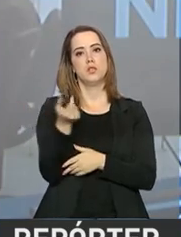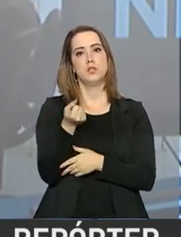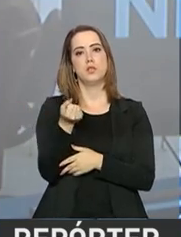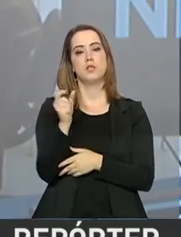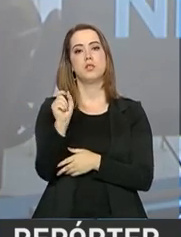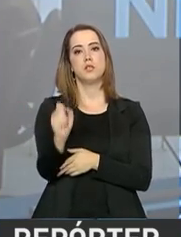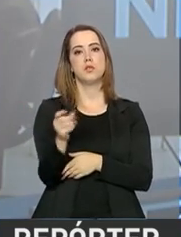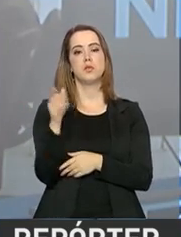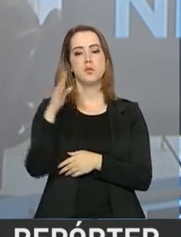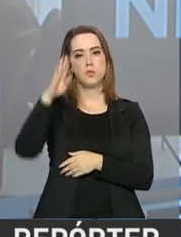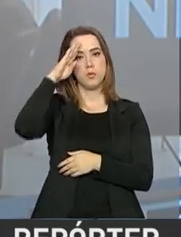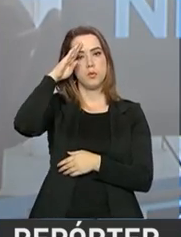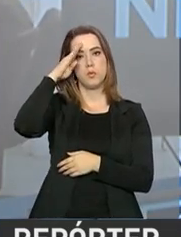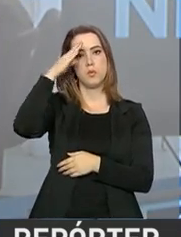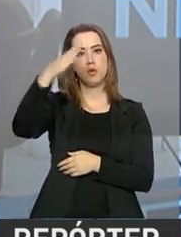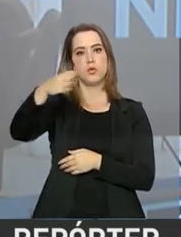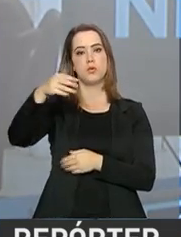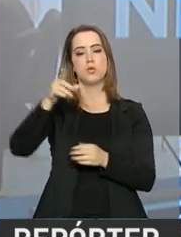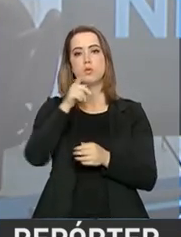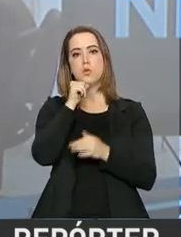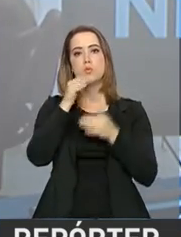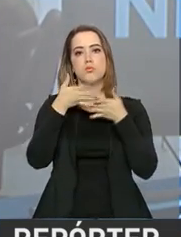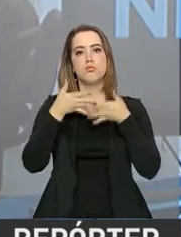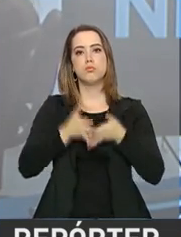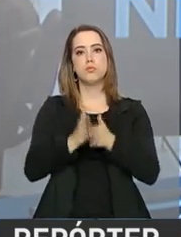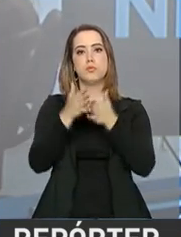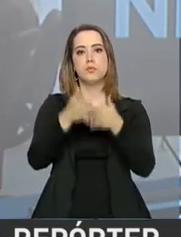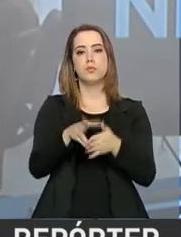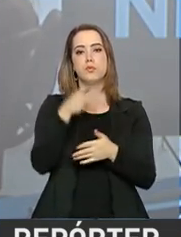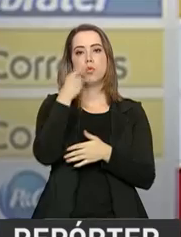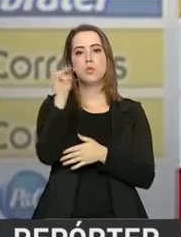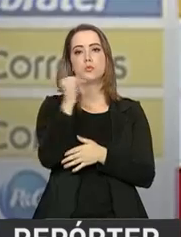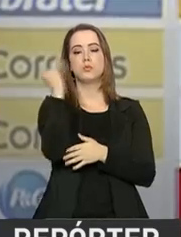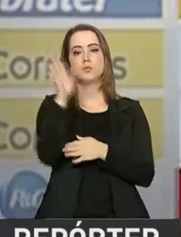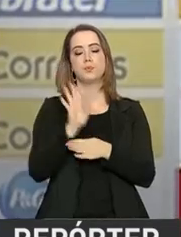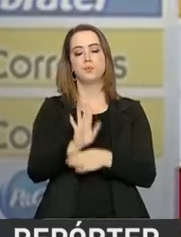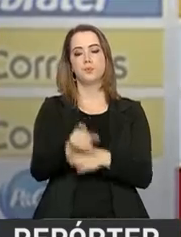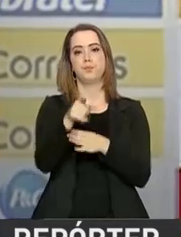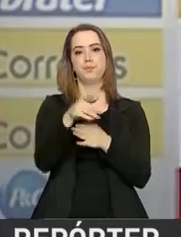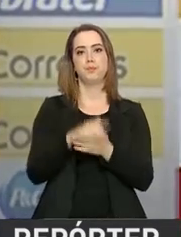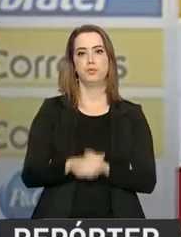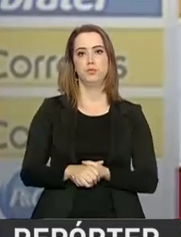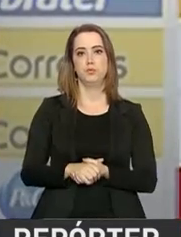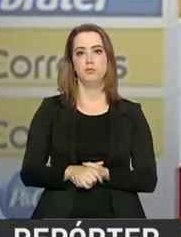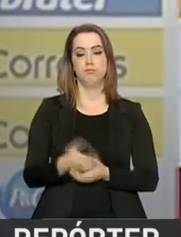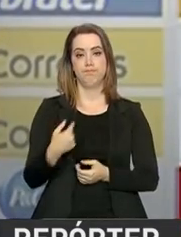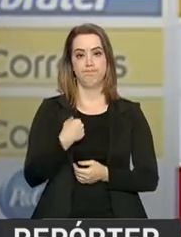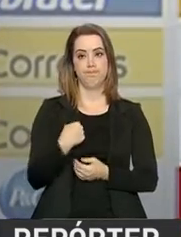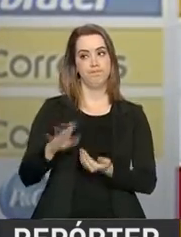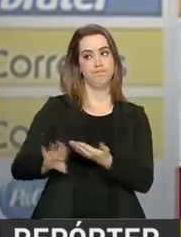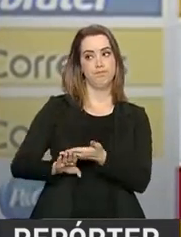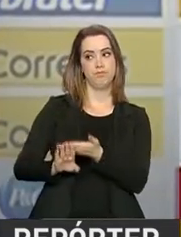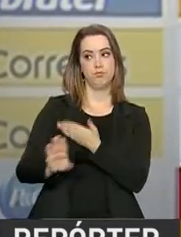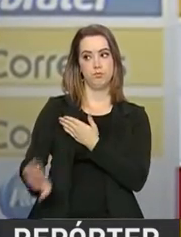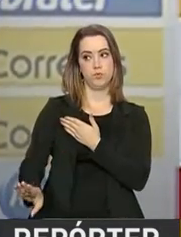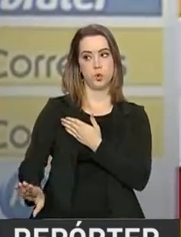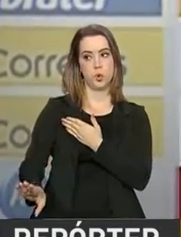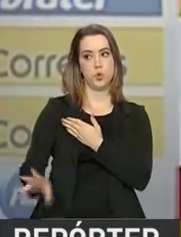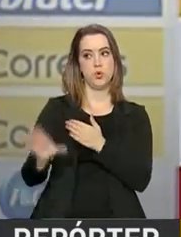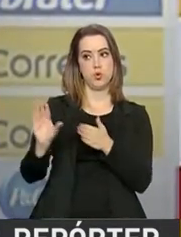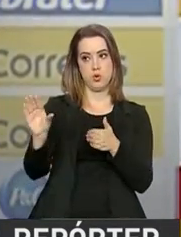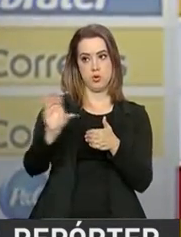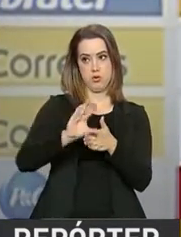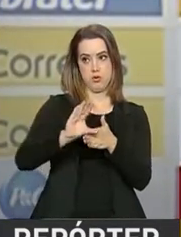e sargento da Marinha ele falou da importância desse apoio fiquei distante da Confederação por do